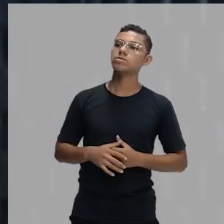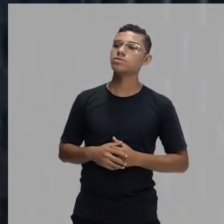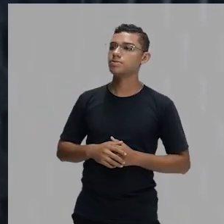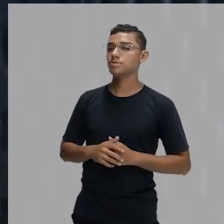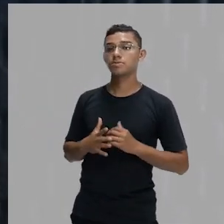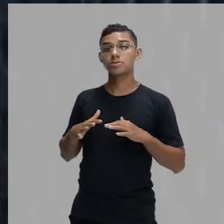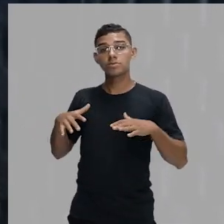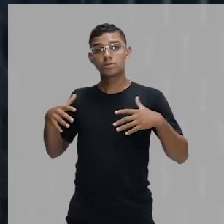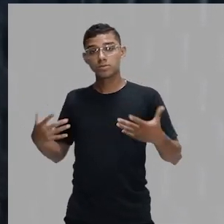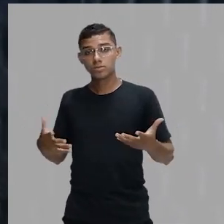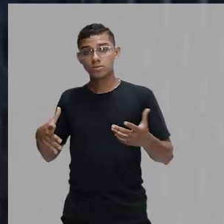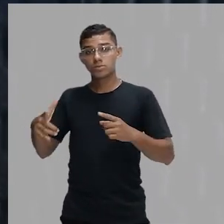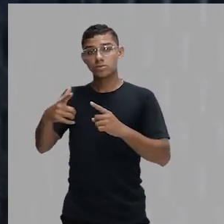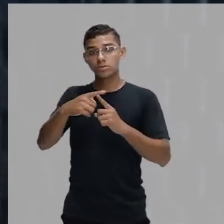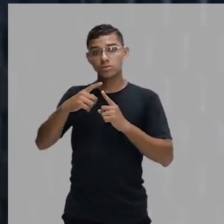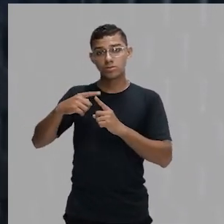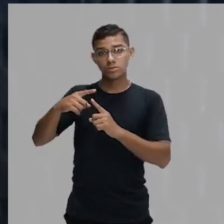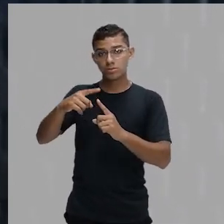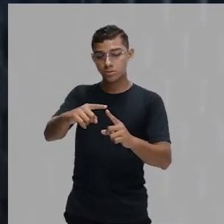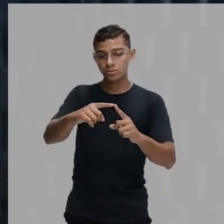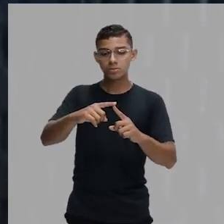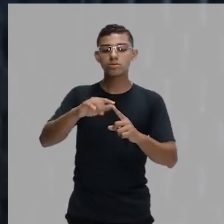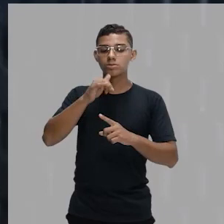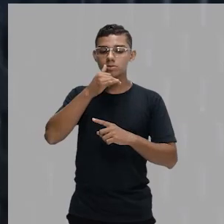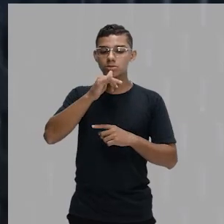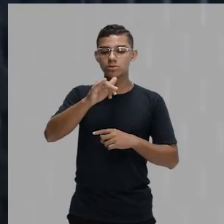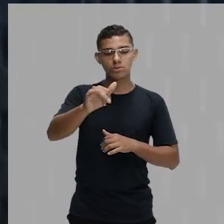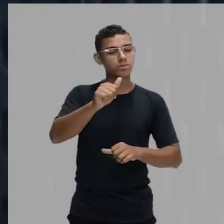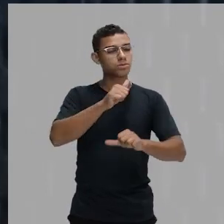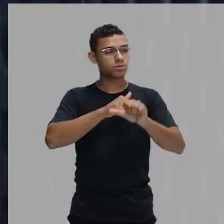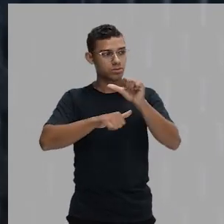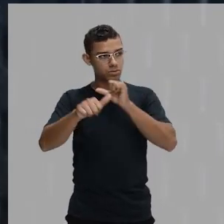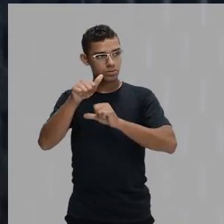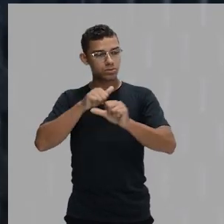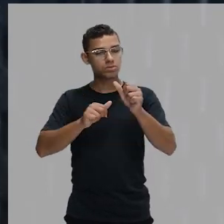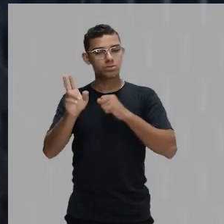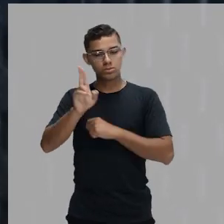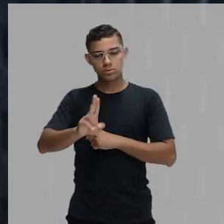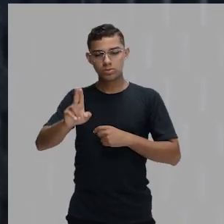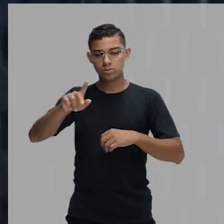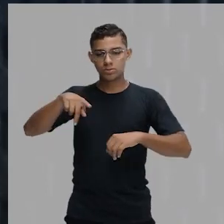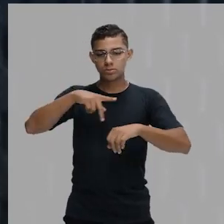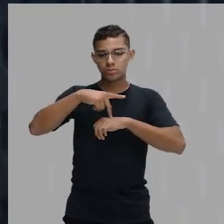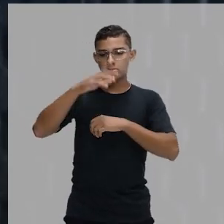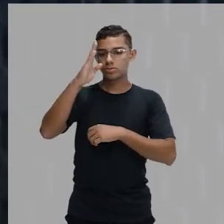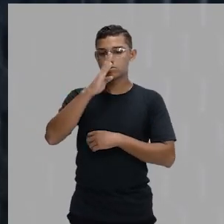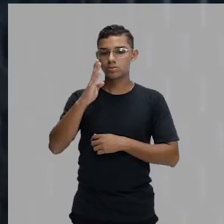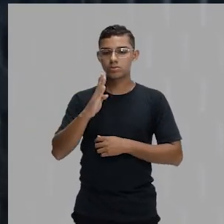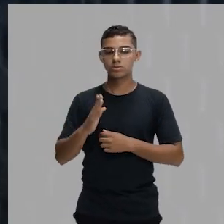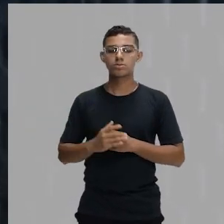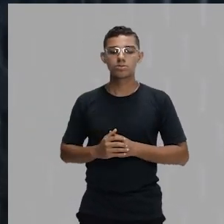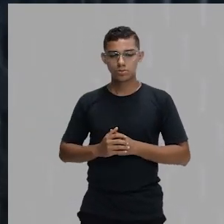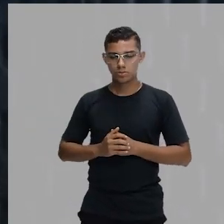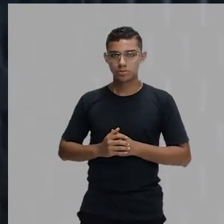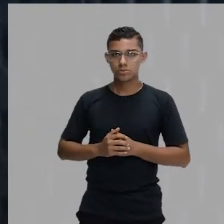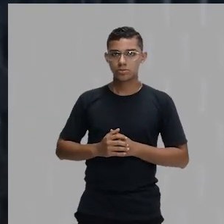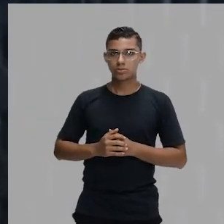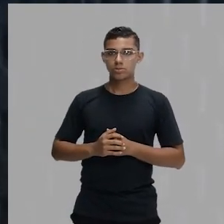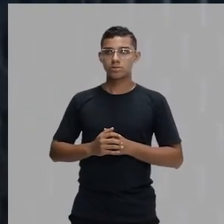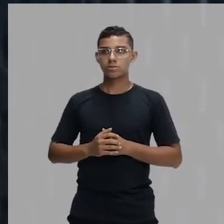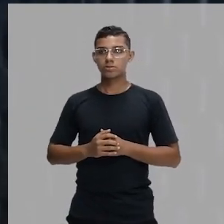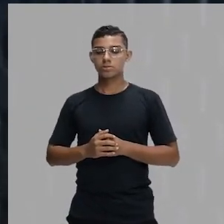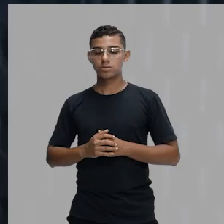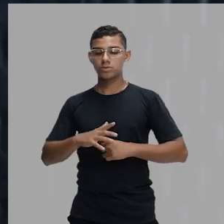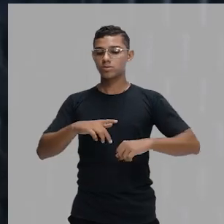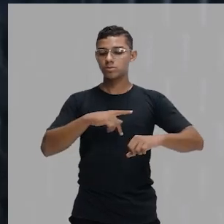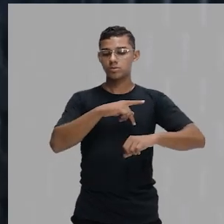o tipo de energia, né, transformação de energias que é mais utilizado aqui no Brasil. Certo? Além disso, né, o Brasil